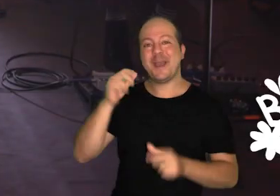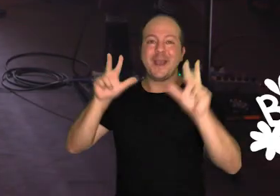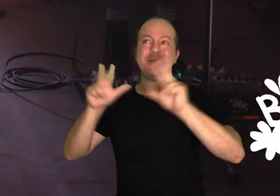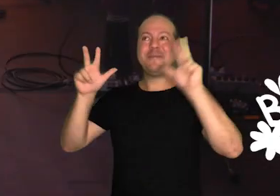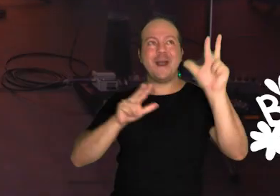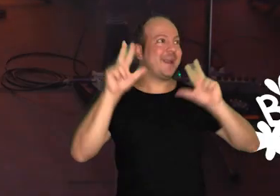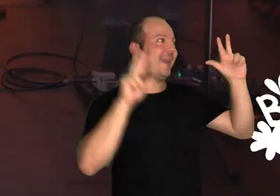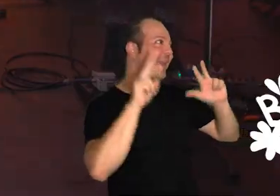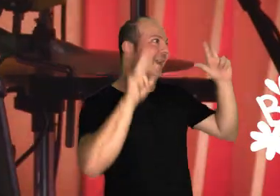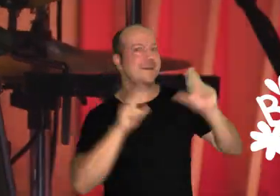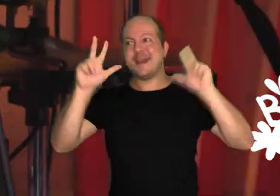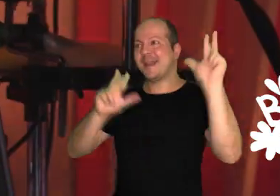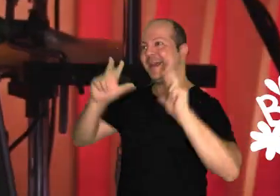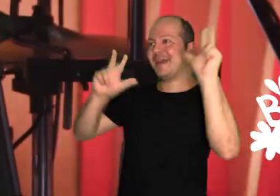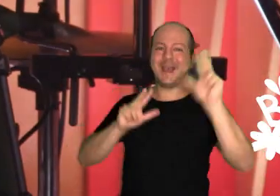Pipoca, pipoca, pipoca.